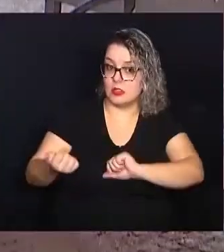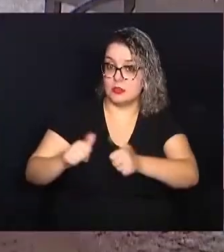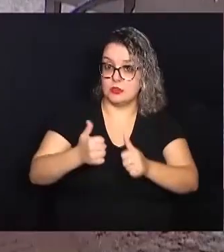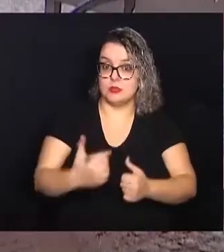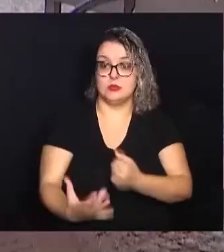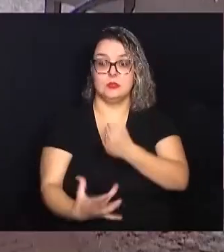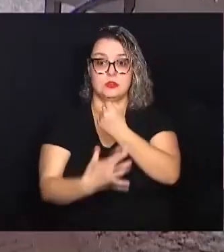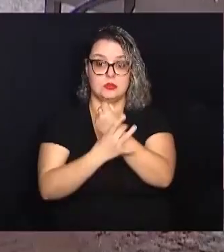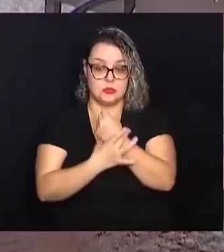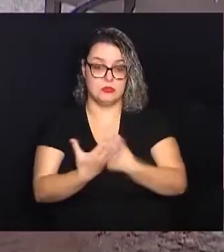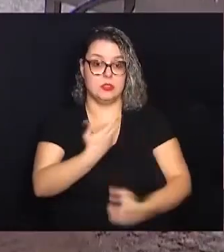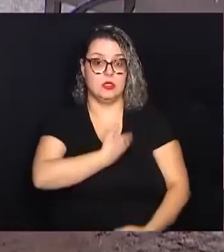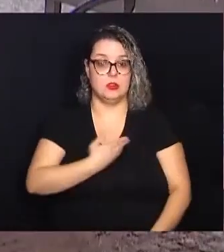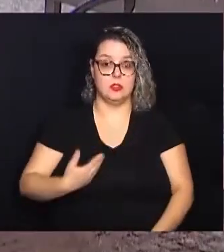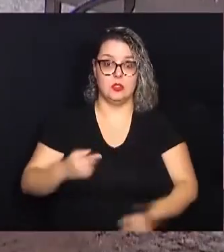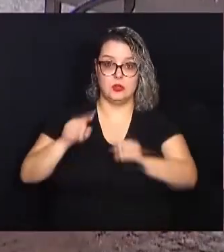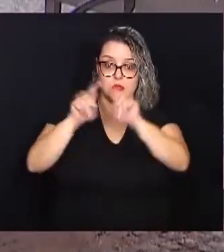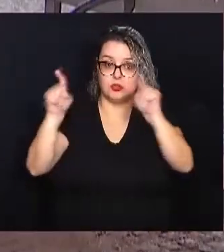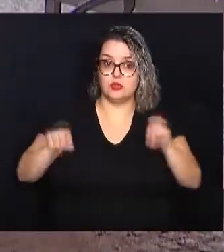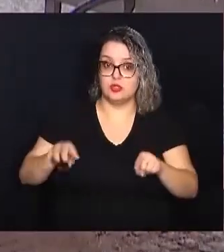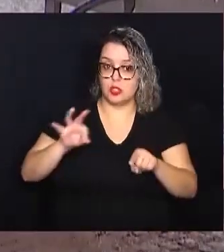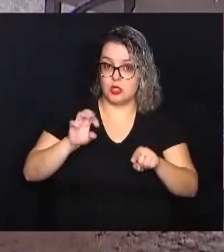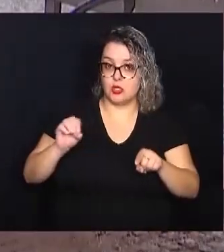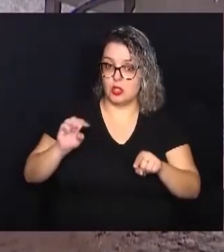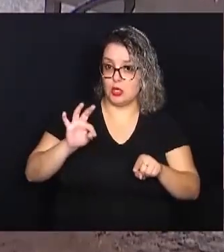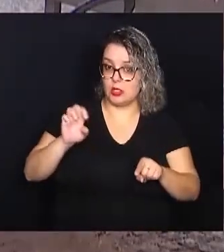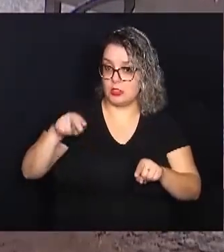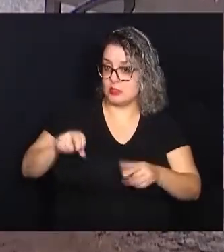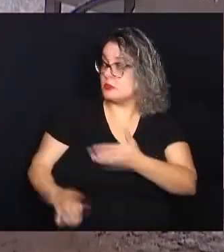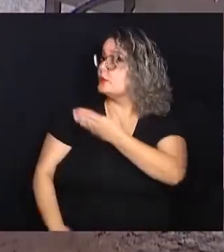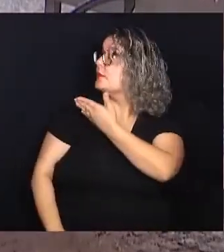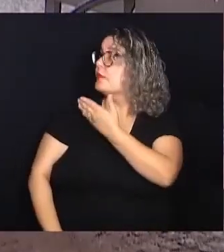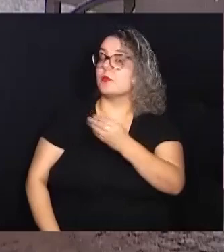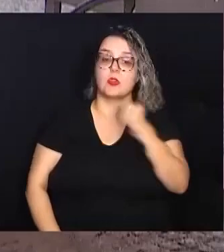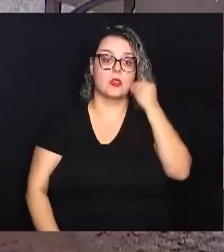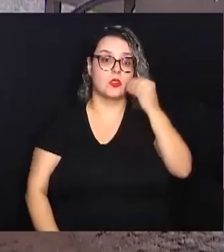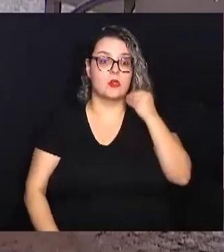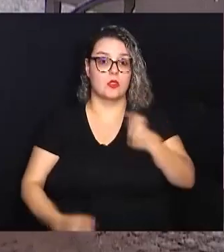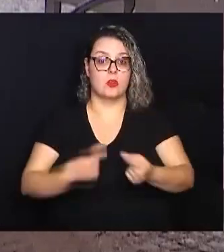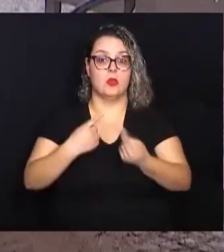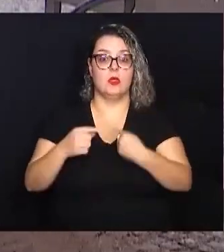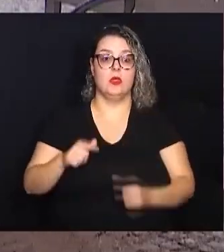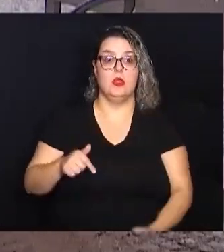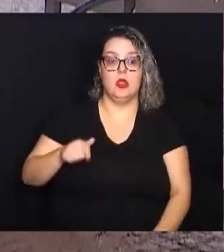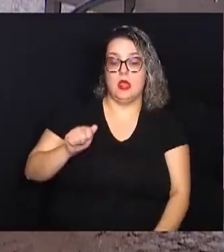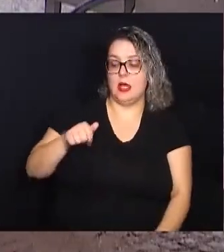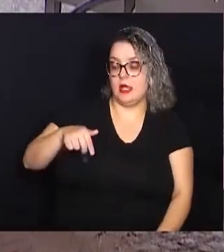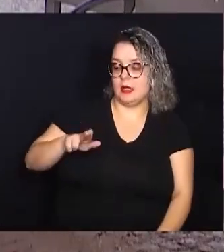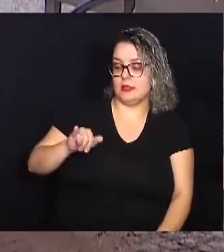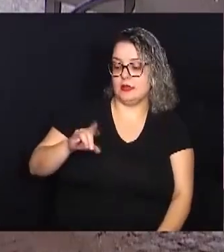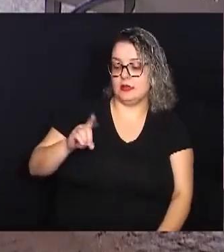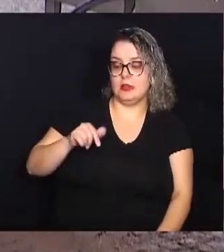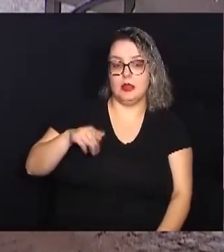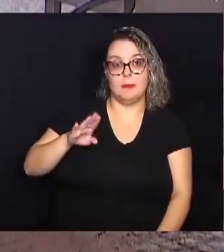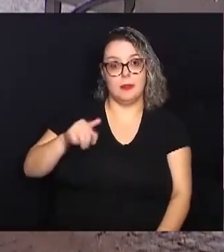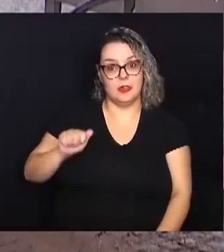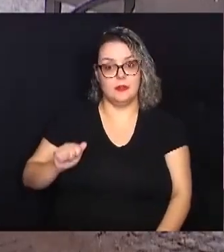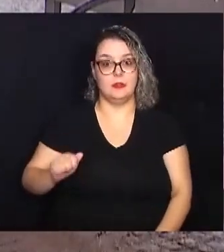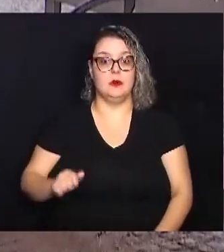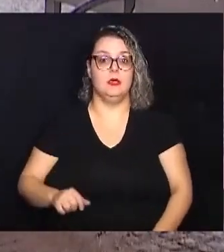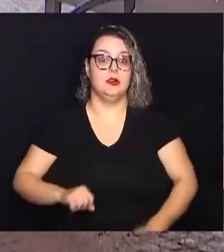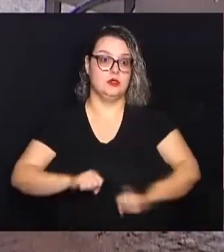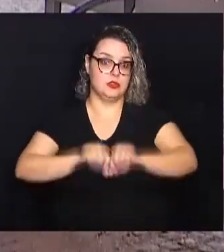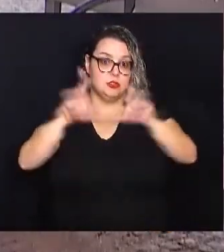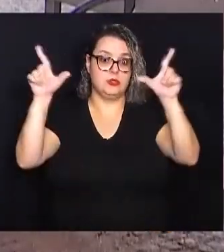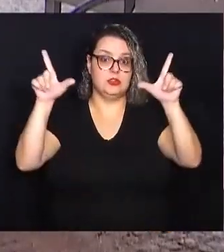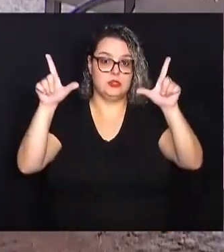Os totens são como esse, instalado de forma experimental aqui na Avenida Aquidabã. De dia funcionam como anúncios,